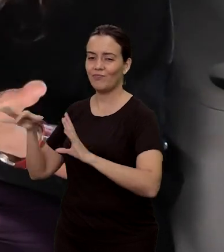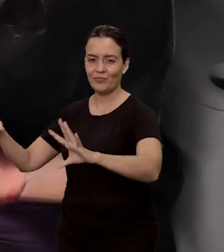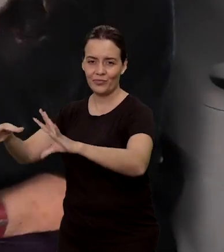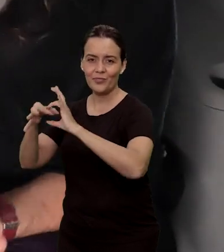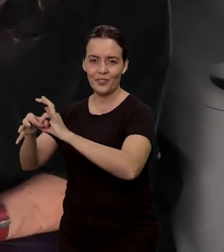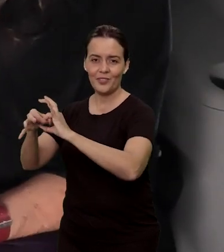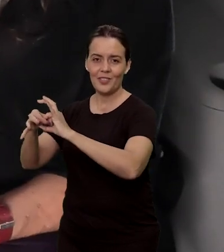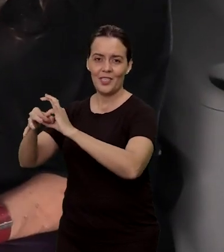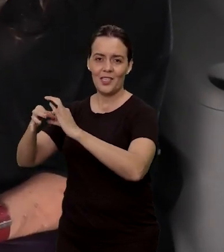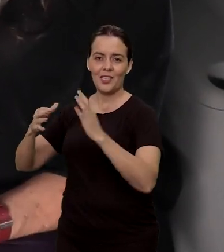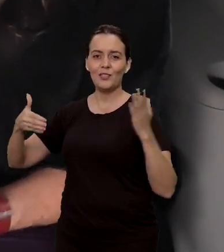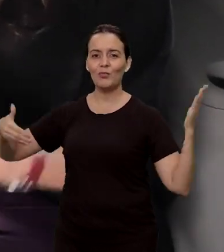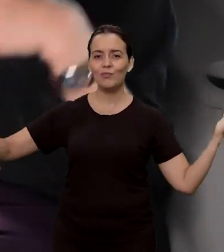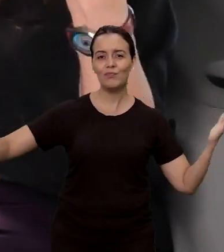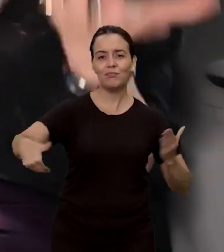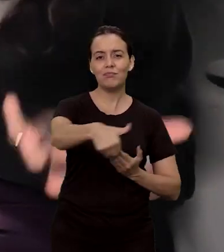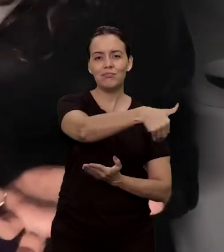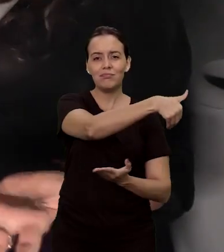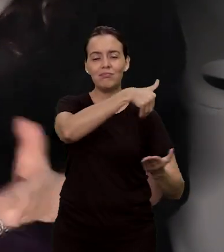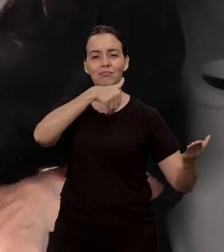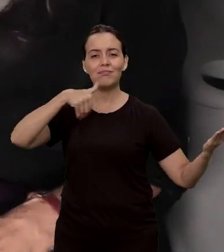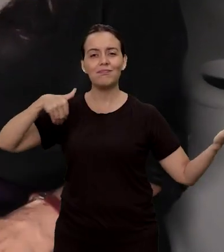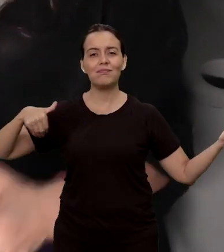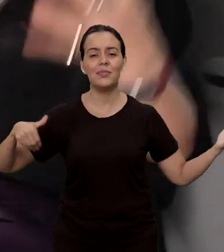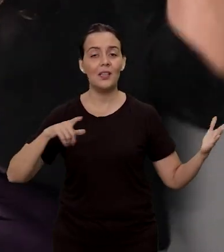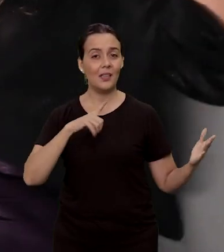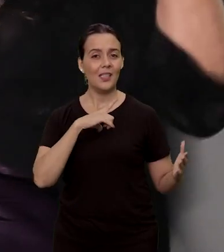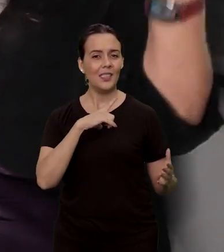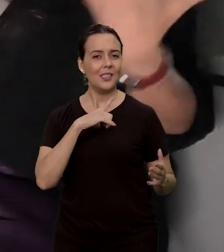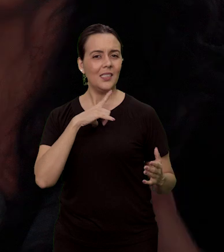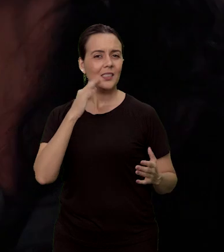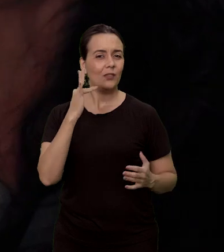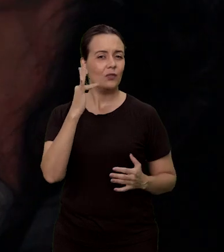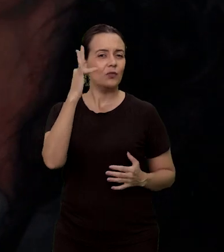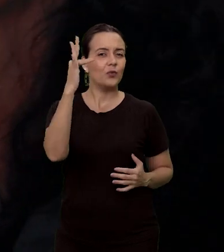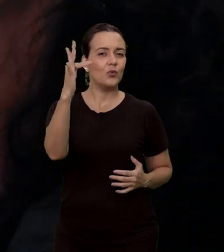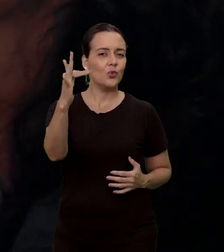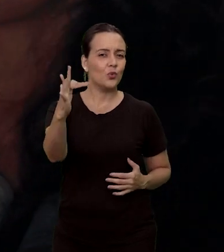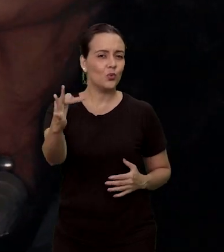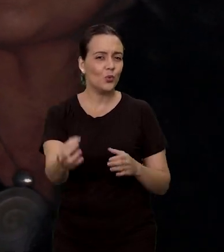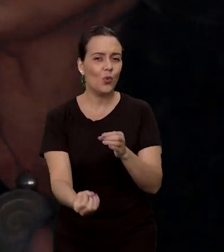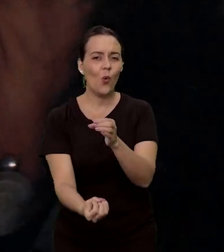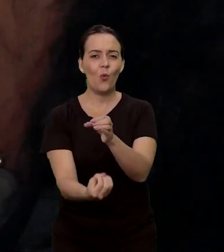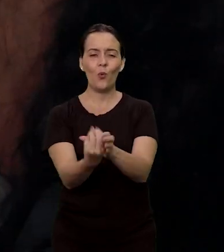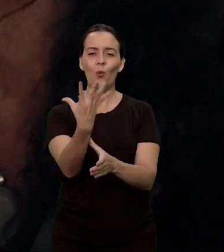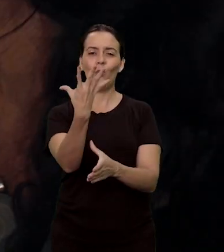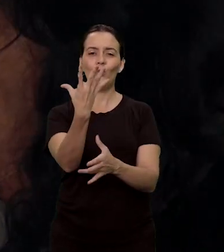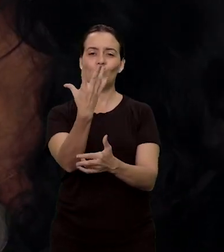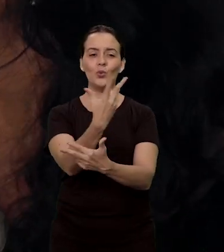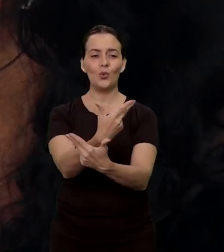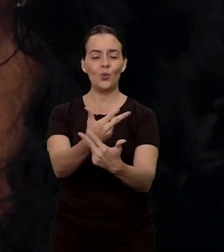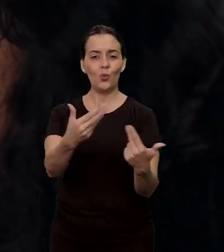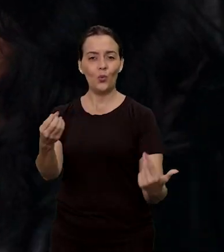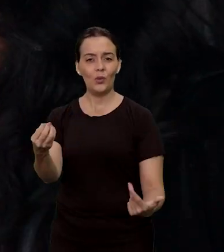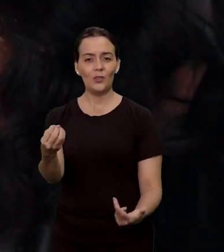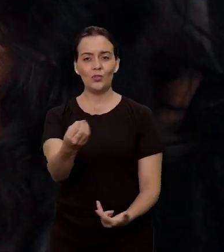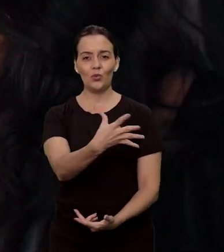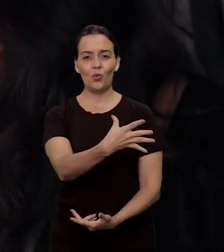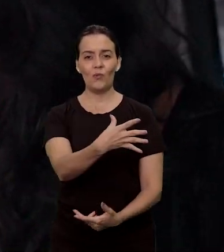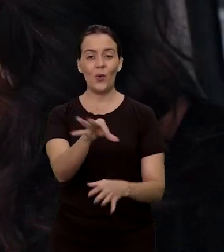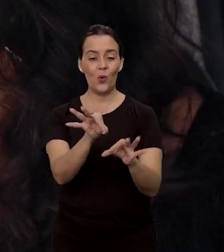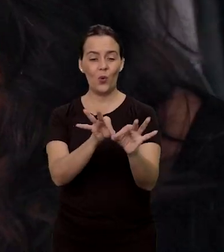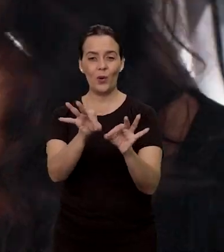desenhar novas organizações, desenhar novos processos, inclusive desenhar a nós mesmos de uma forma